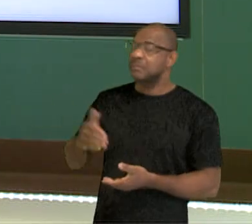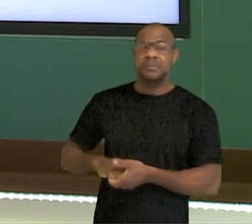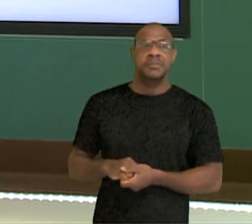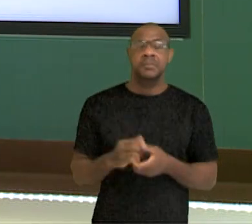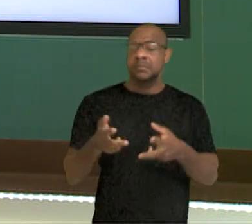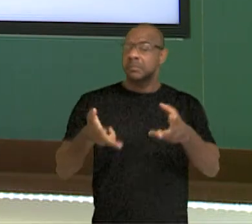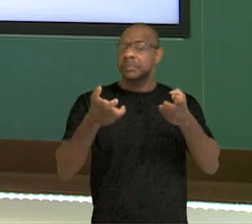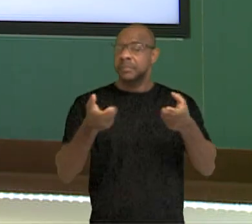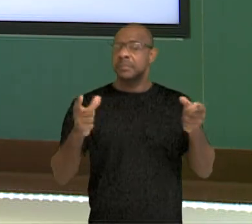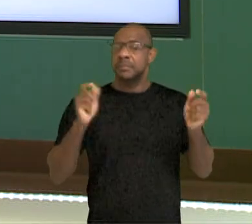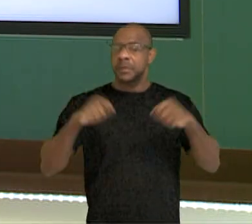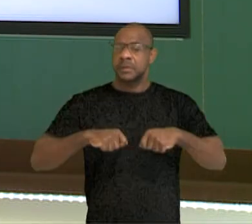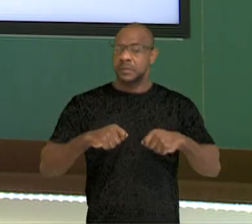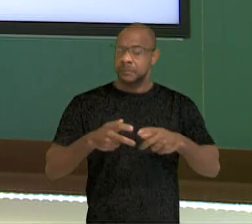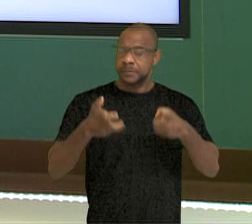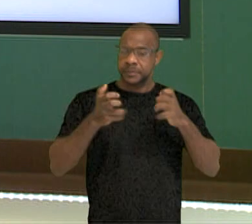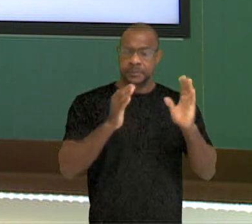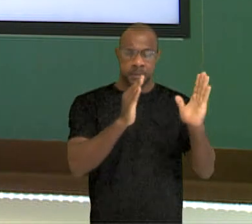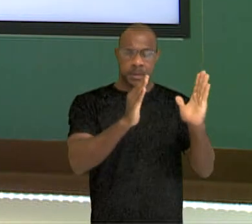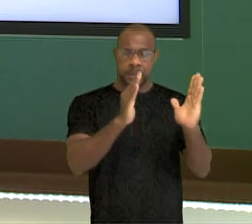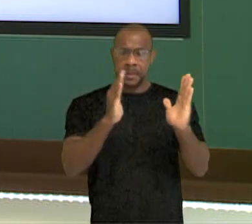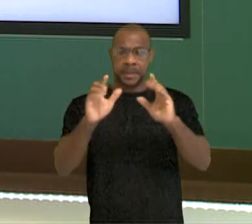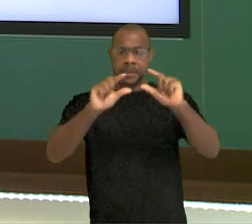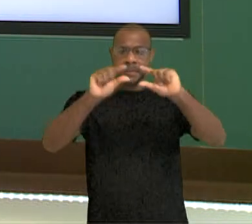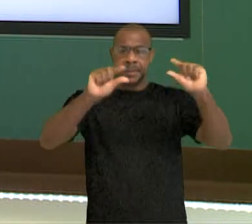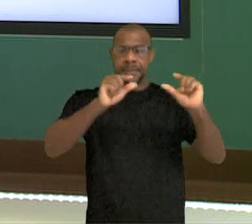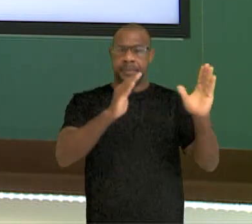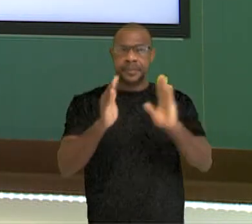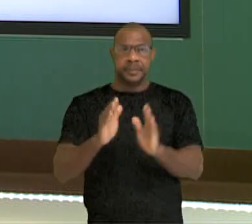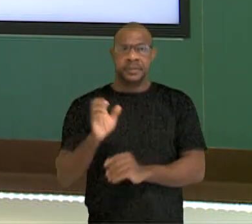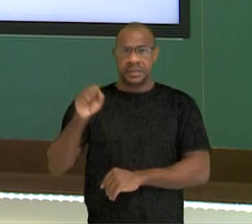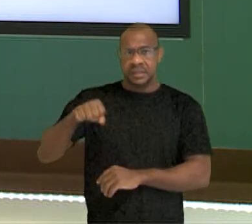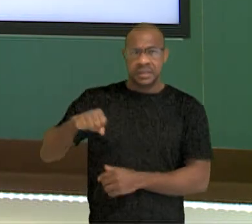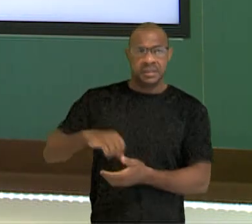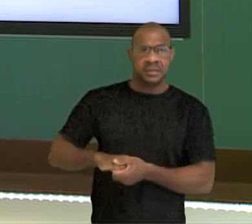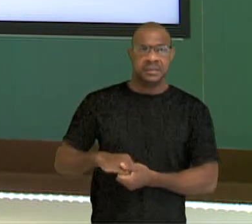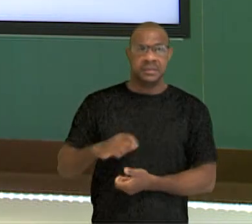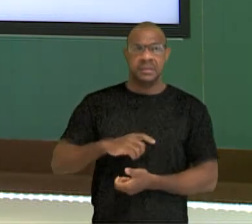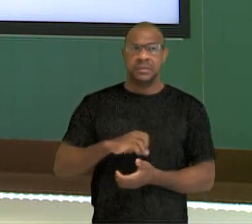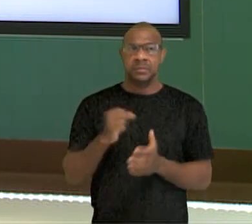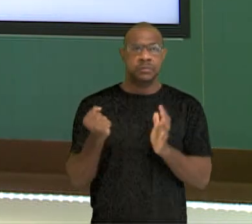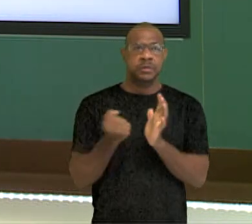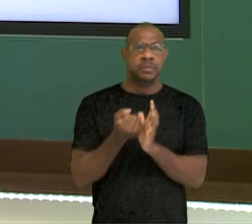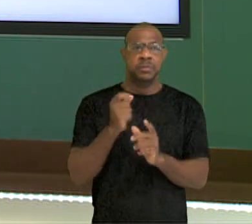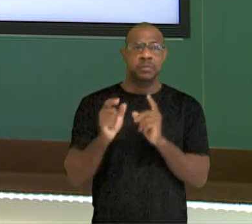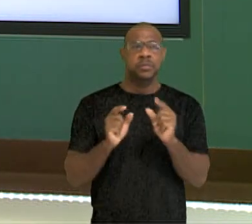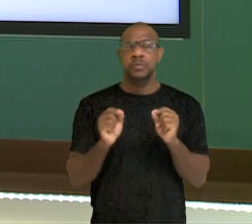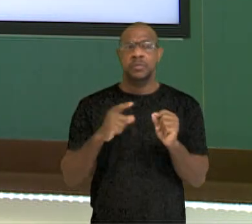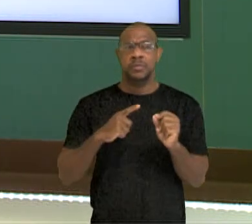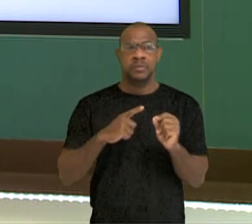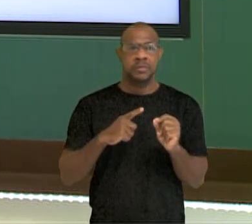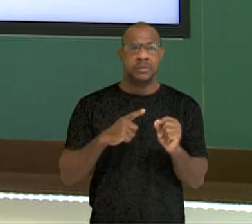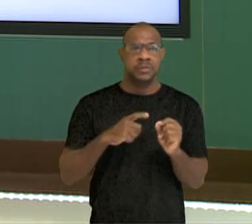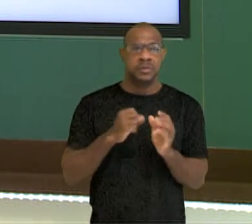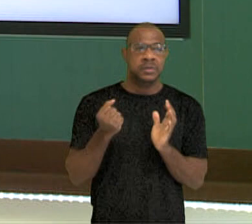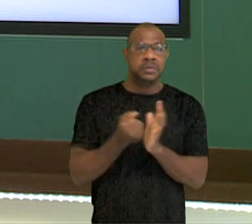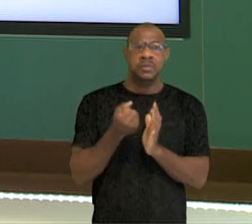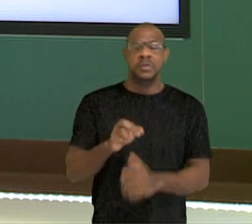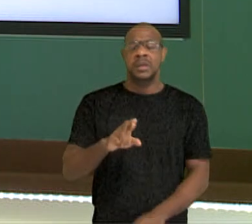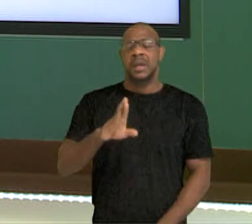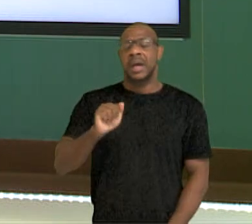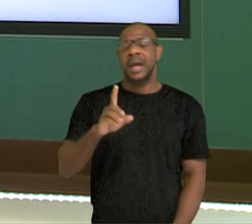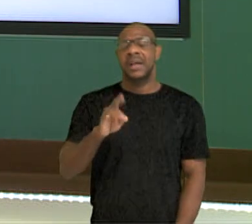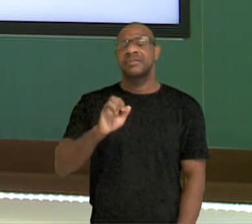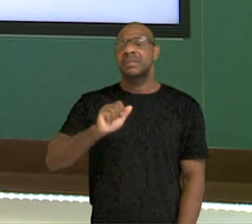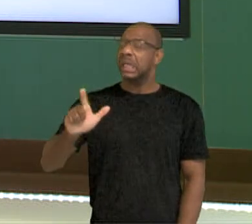nesta sequência de oposições? Sim, estamos falando do oxímoro, mais precisamente de um oxímoro radical,